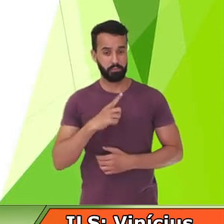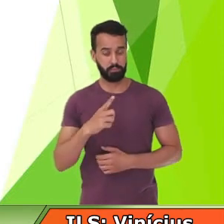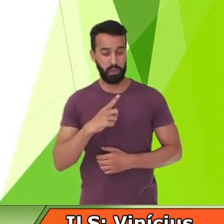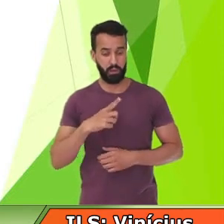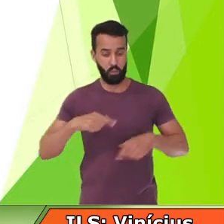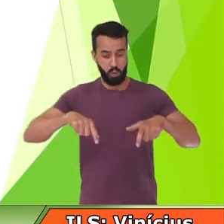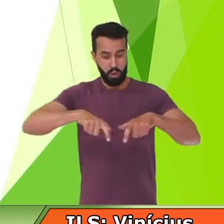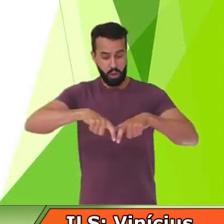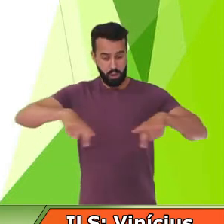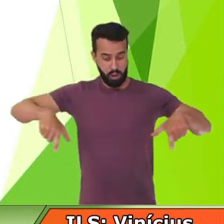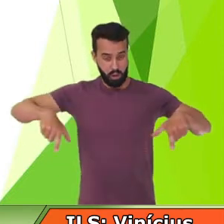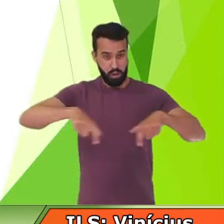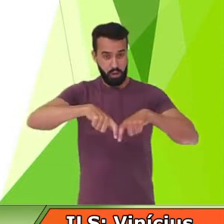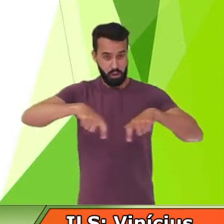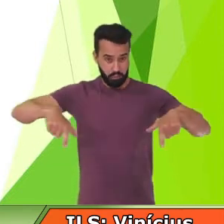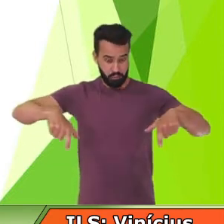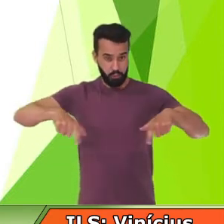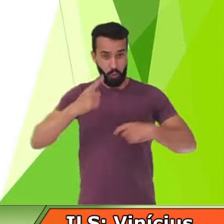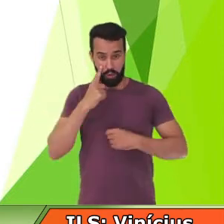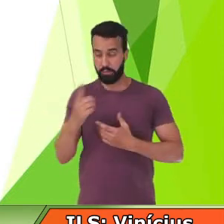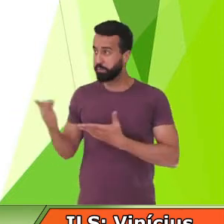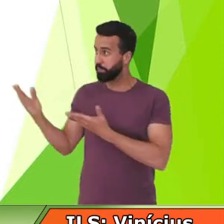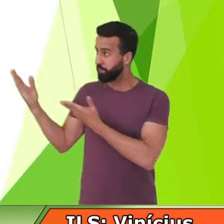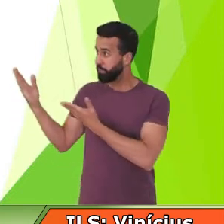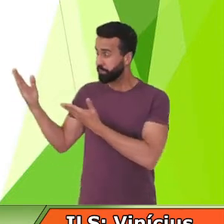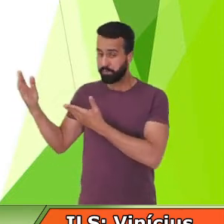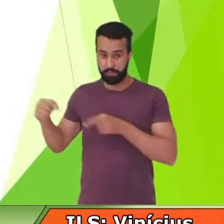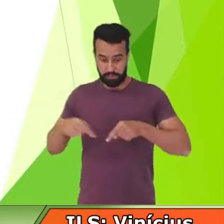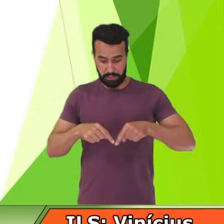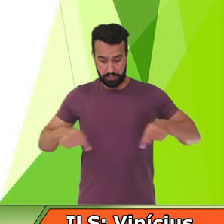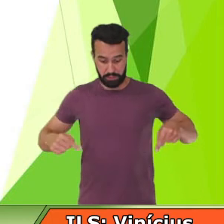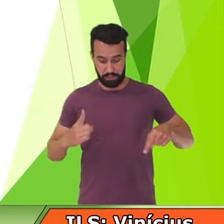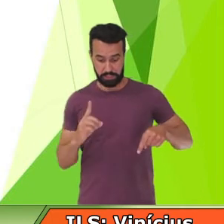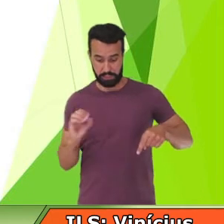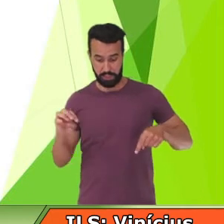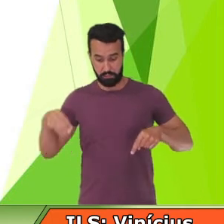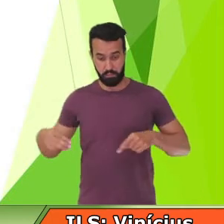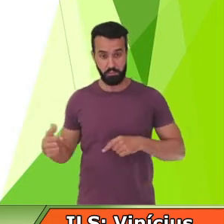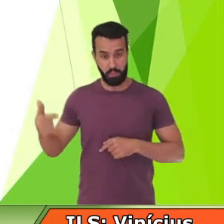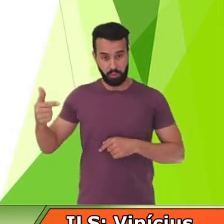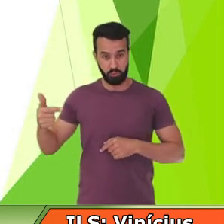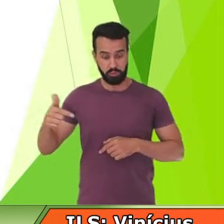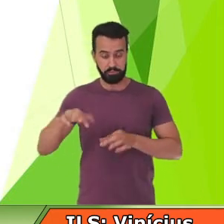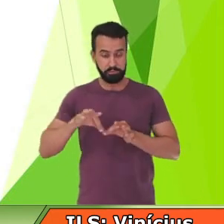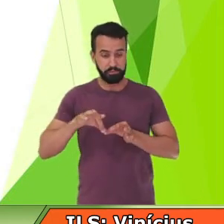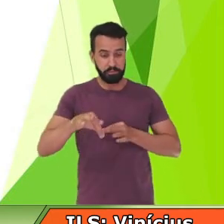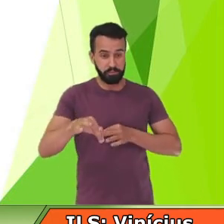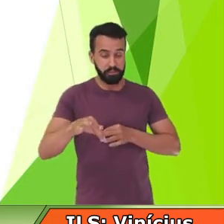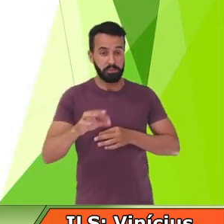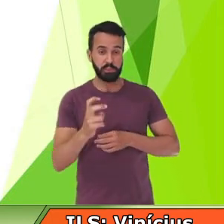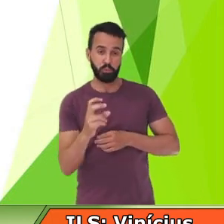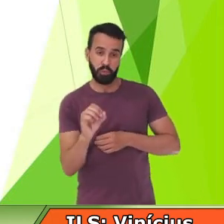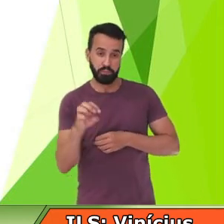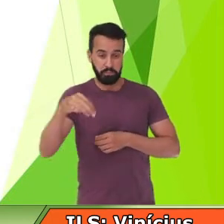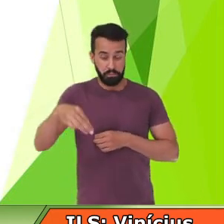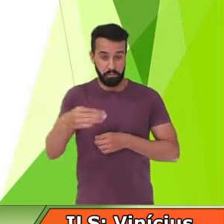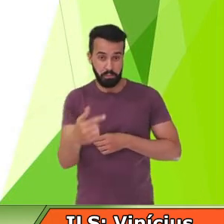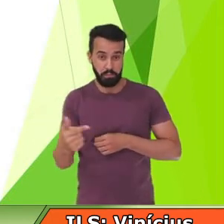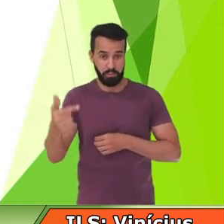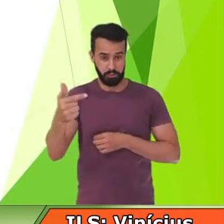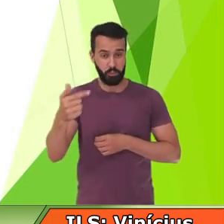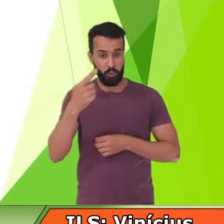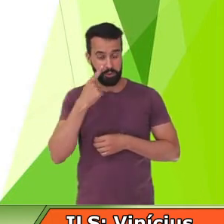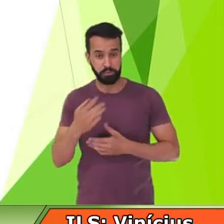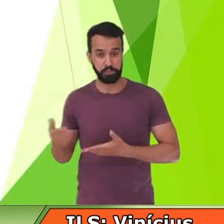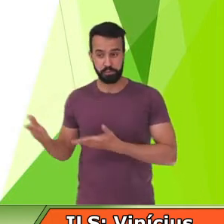campo de futebol em formato retangular, com 100 metros de comprimento, 50 metros de largura.